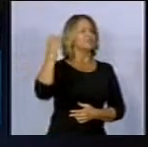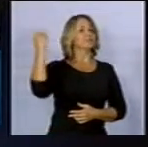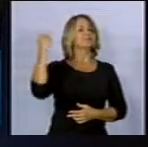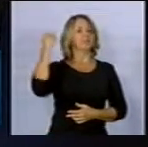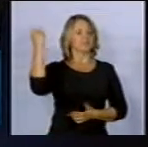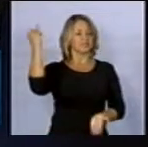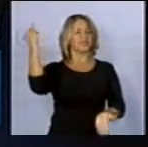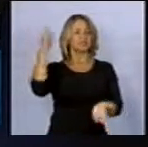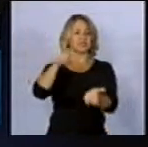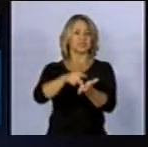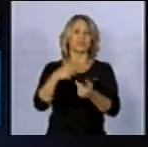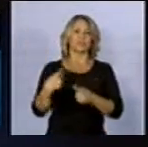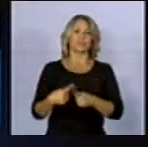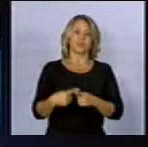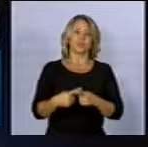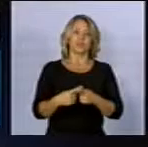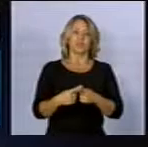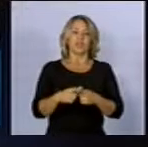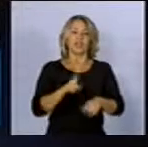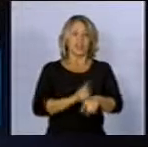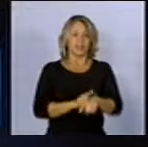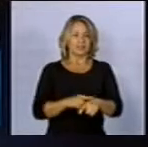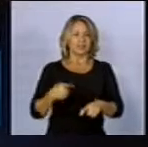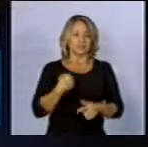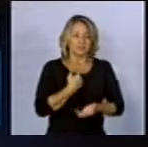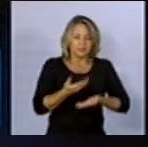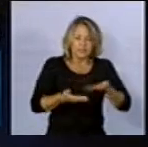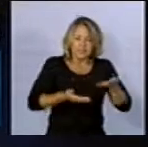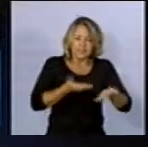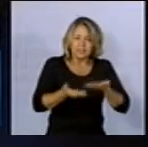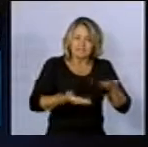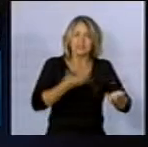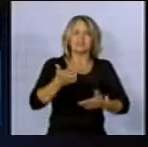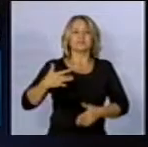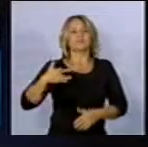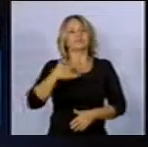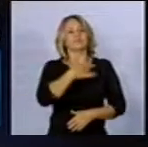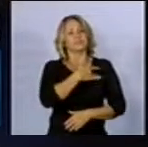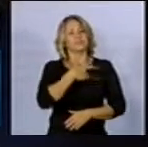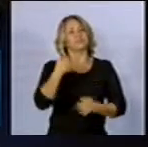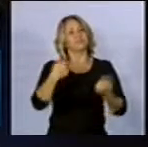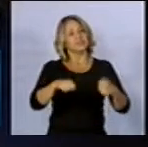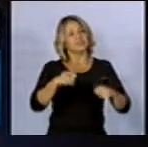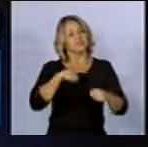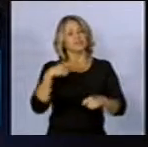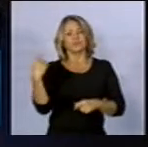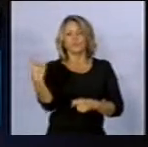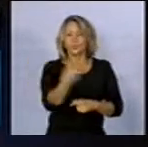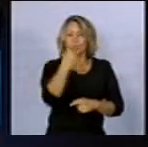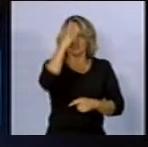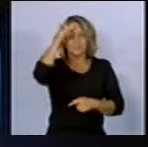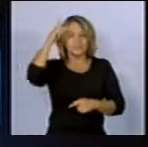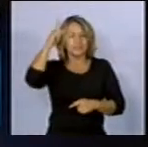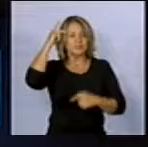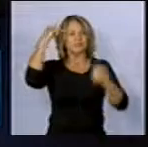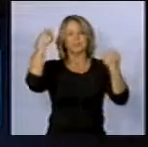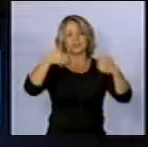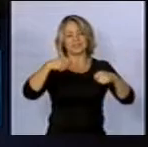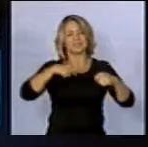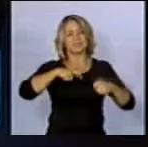importante pois quando no momento que nós tratamos de saúde nós temos todos nós que ter a